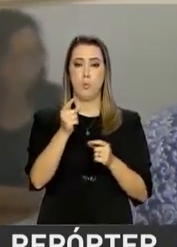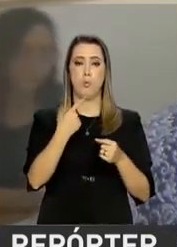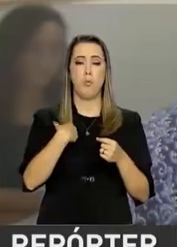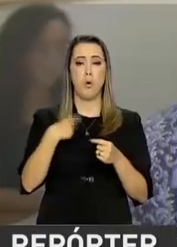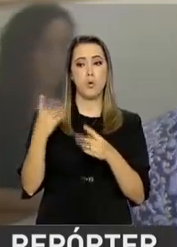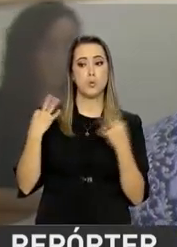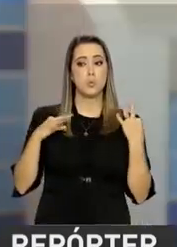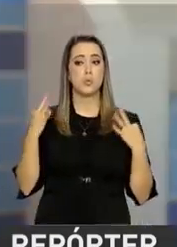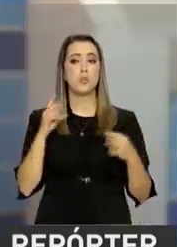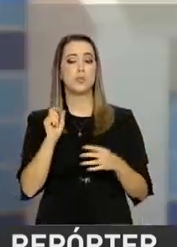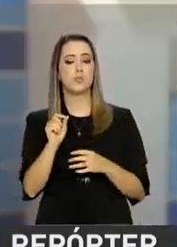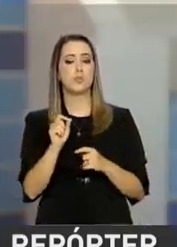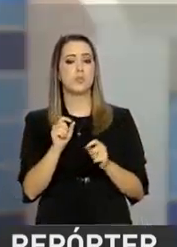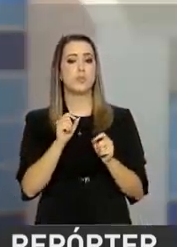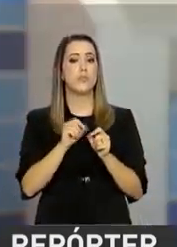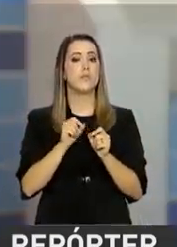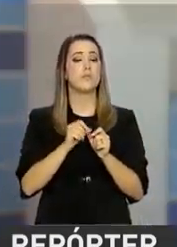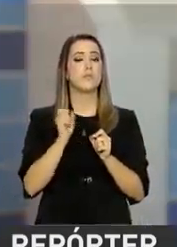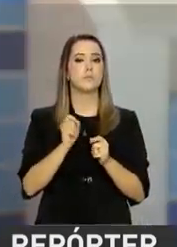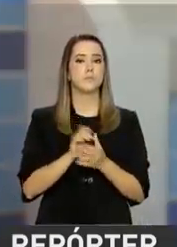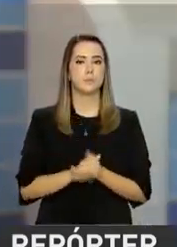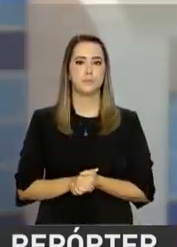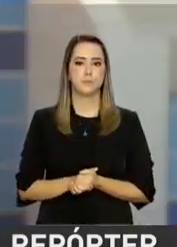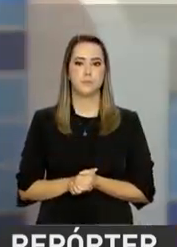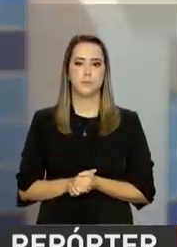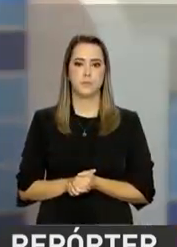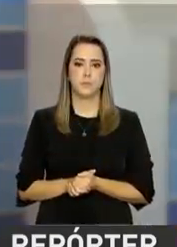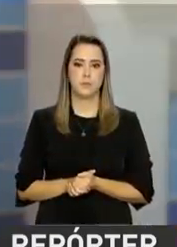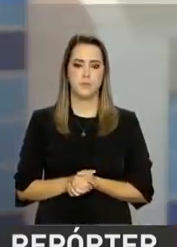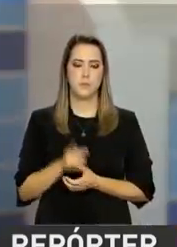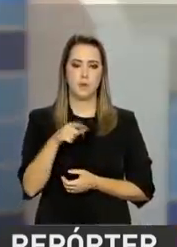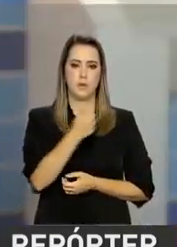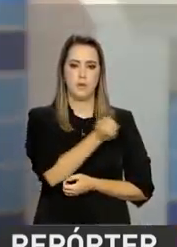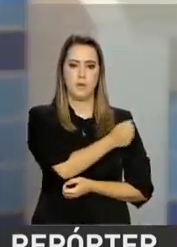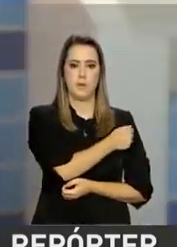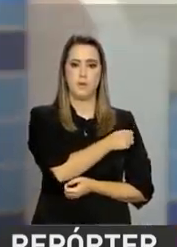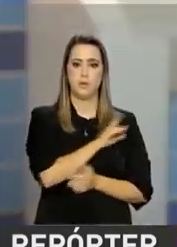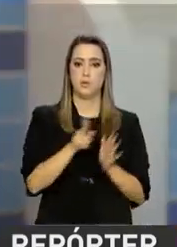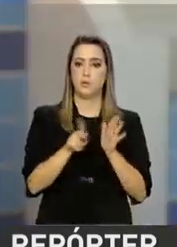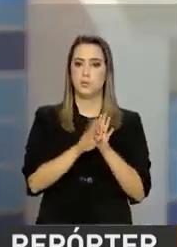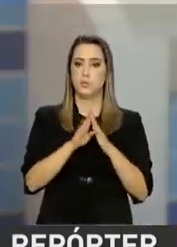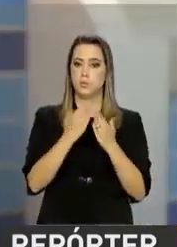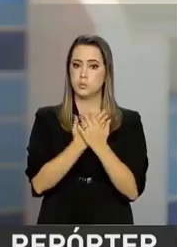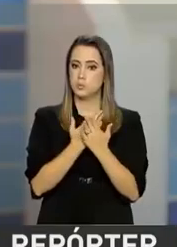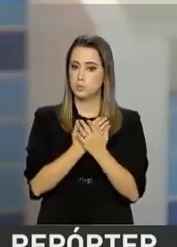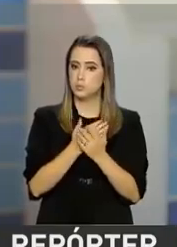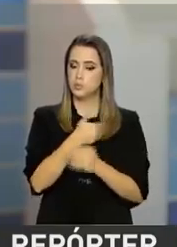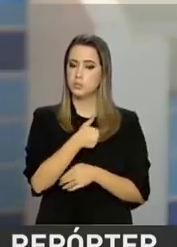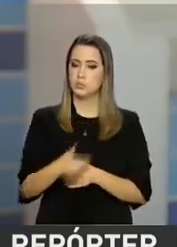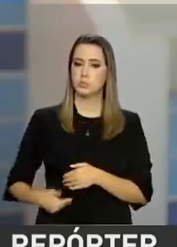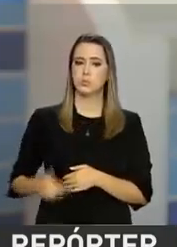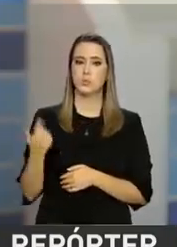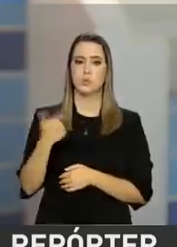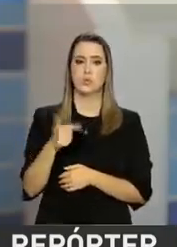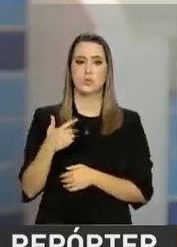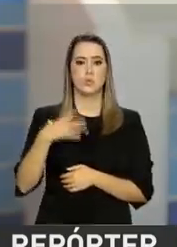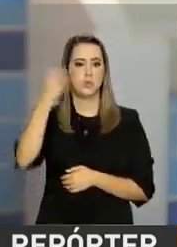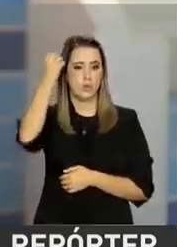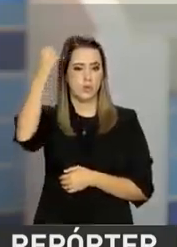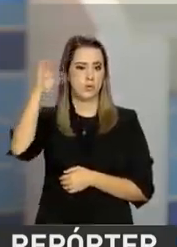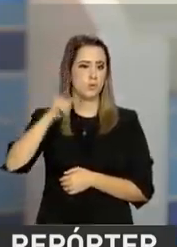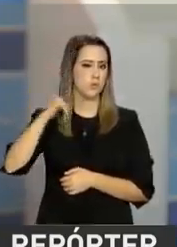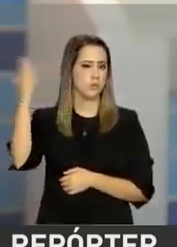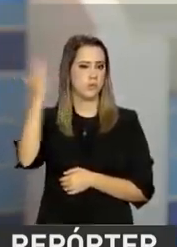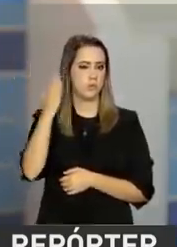o que fazer em Brasília. São alunos que são da rede pública, né? Eles não têm condições de viajar para